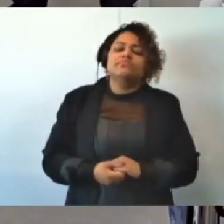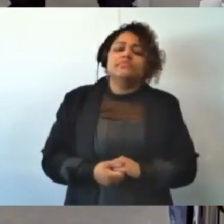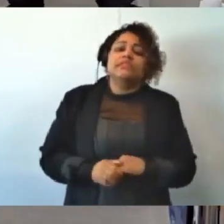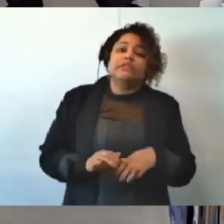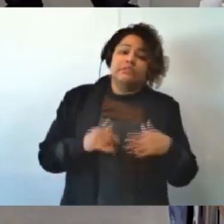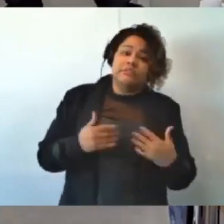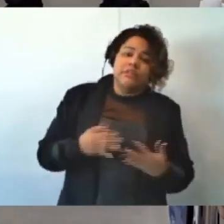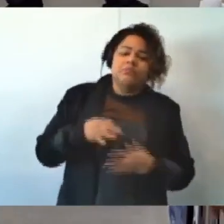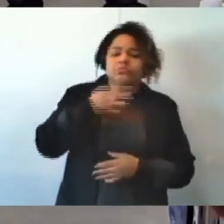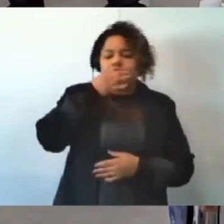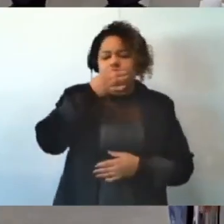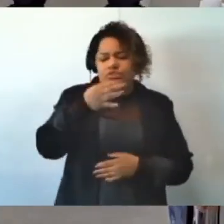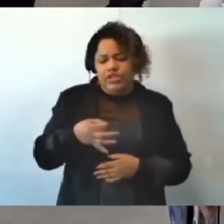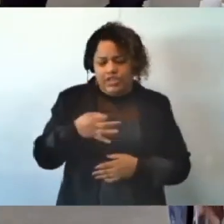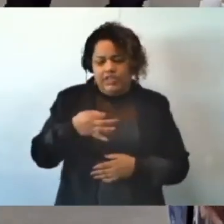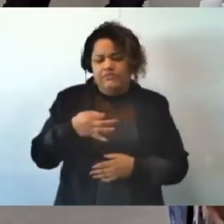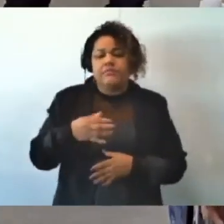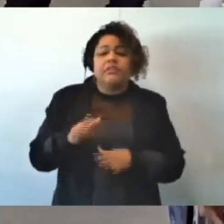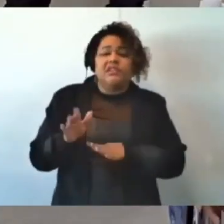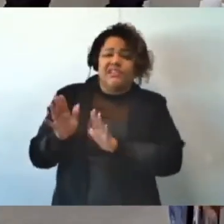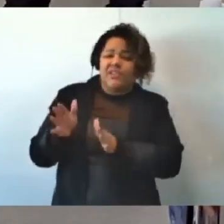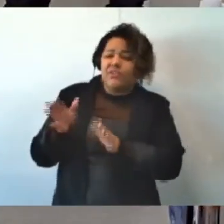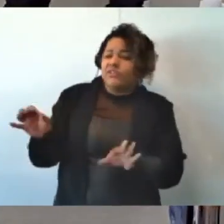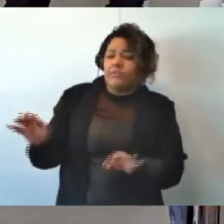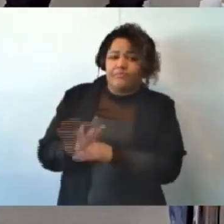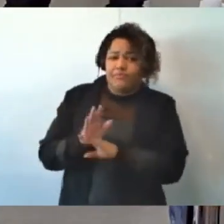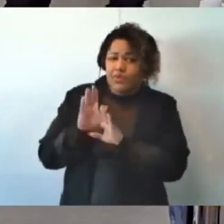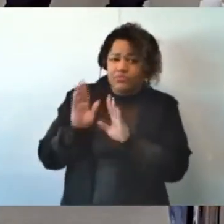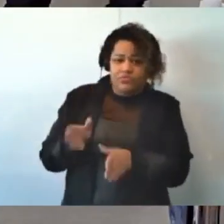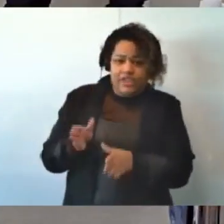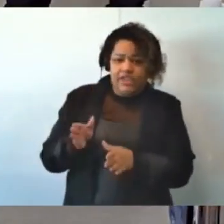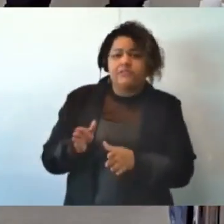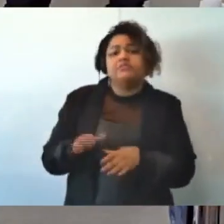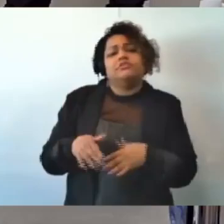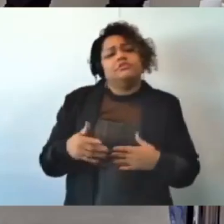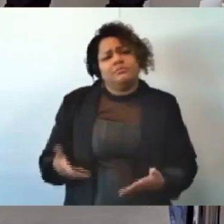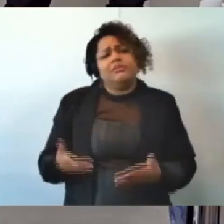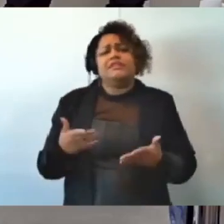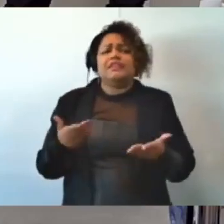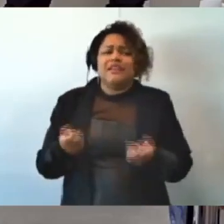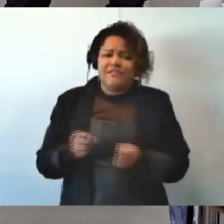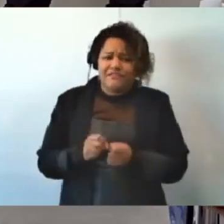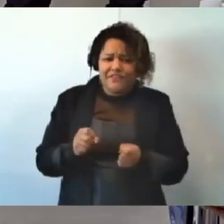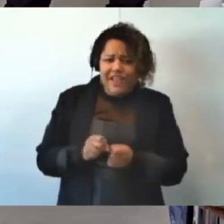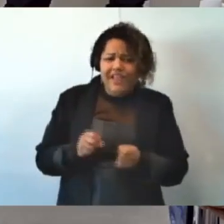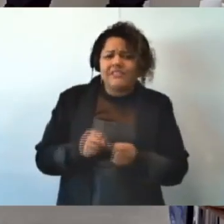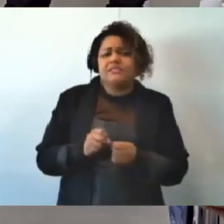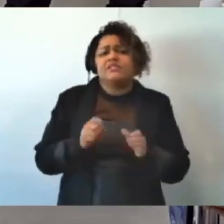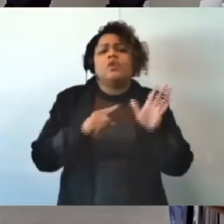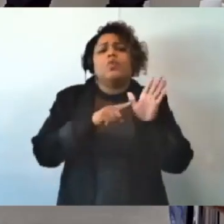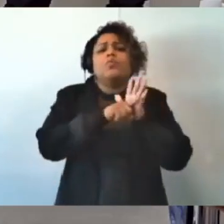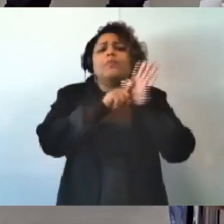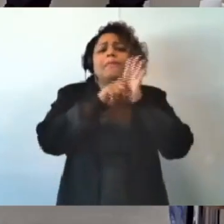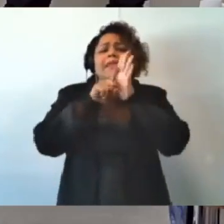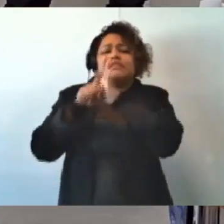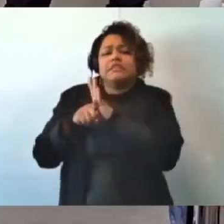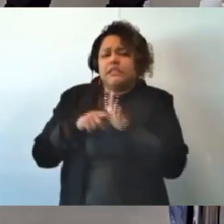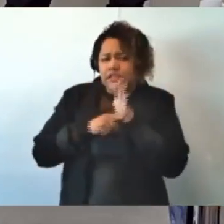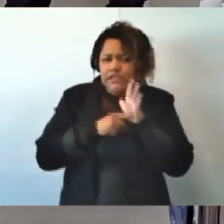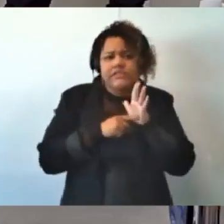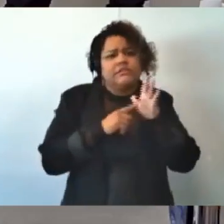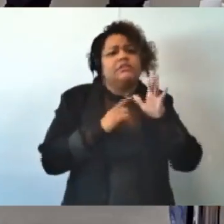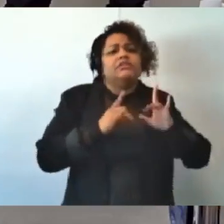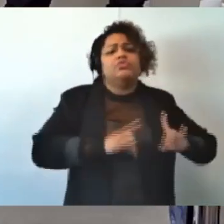que já está tudo feito, pronto, feita uma enquete nos prédios, igual a Leila teve o